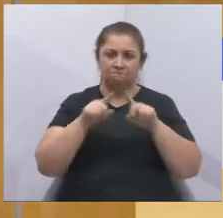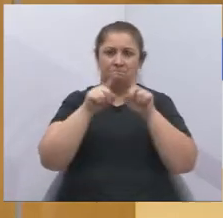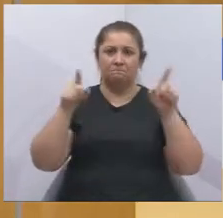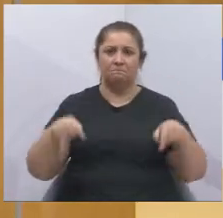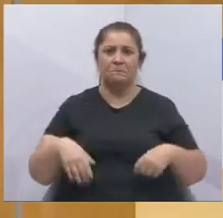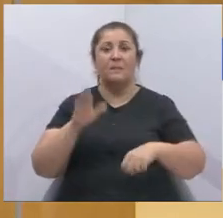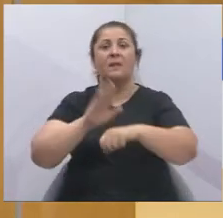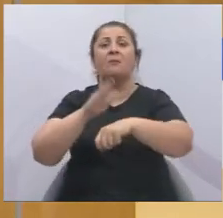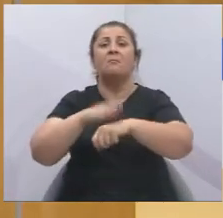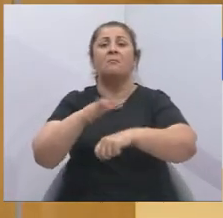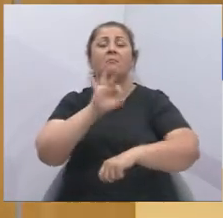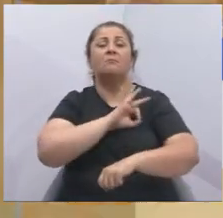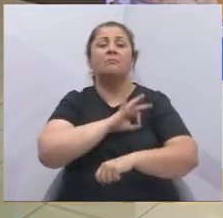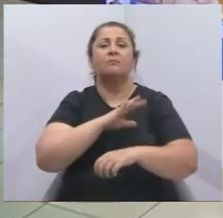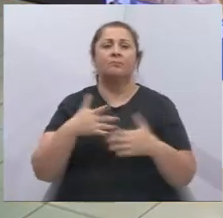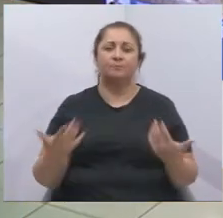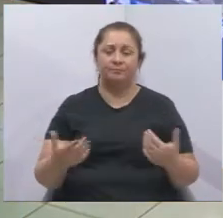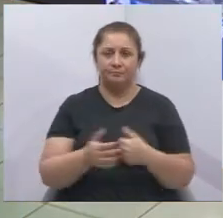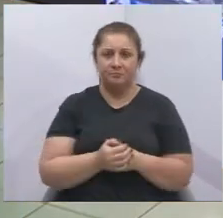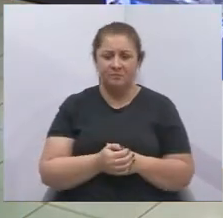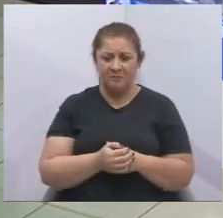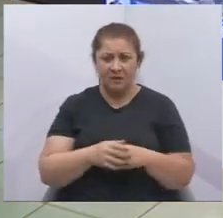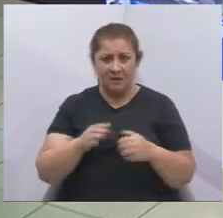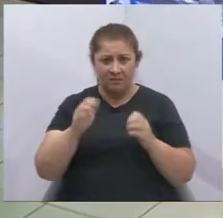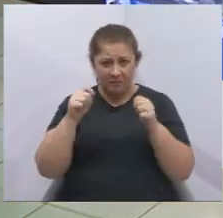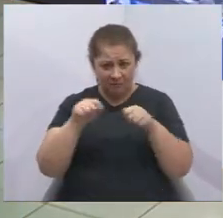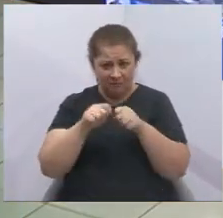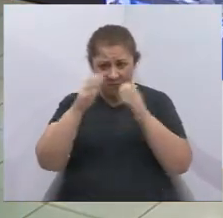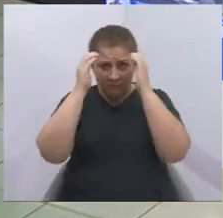guardas. Faça valer a lei.